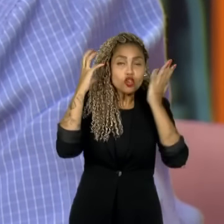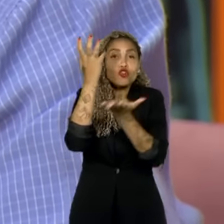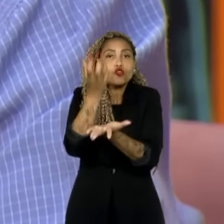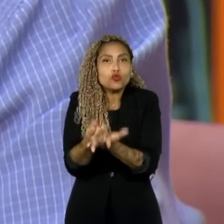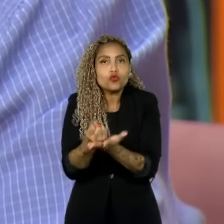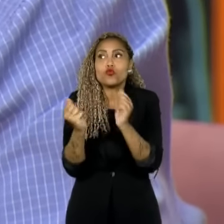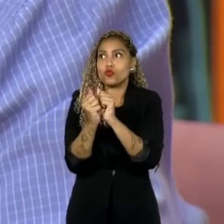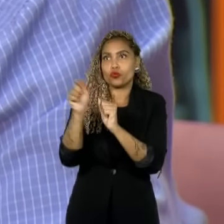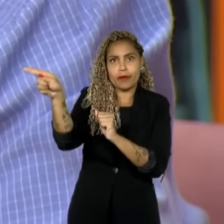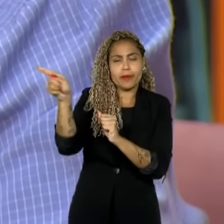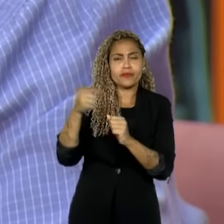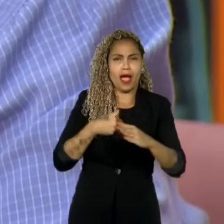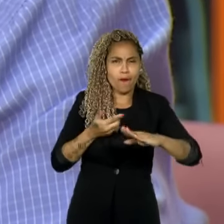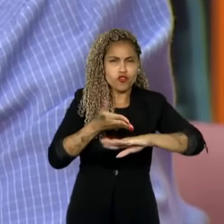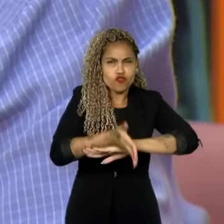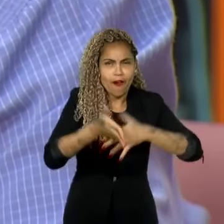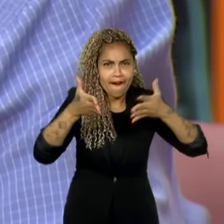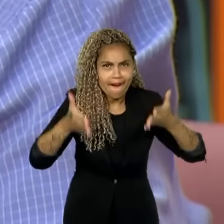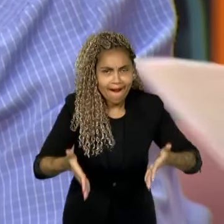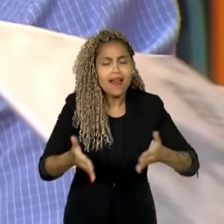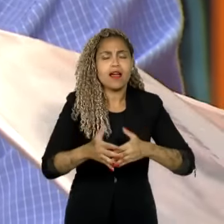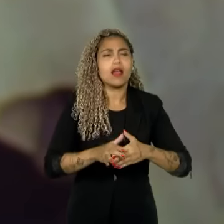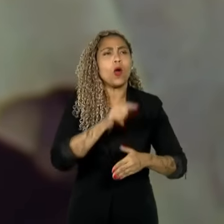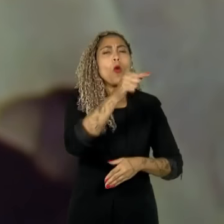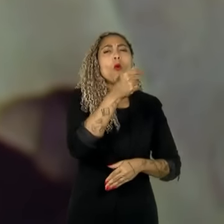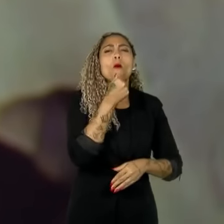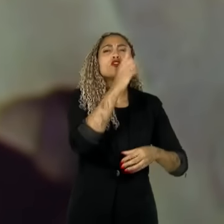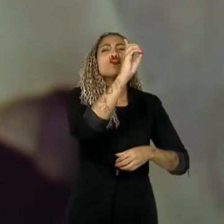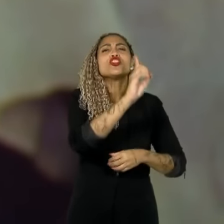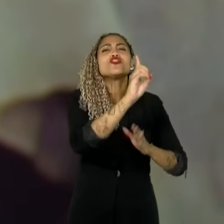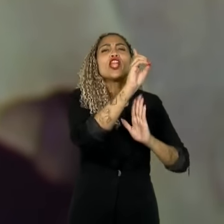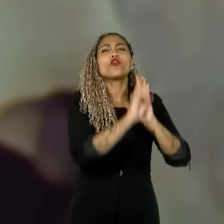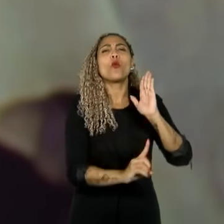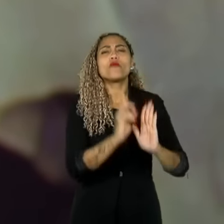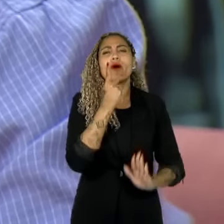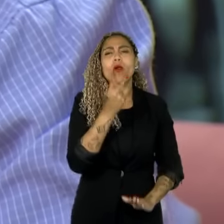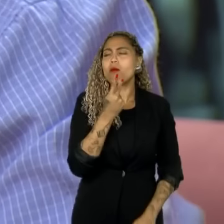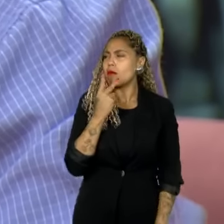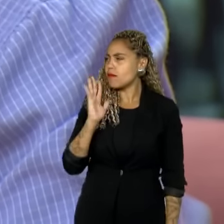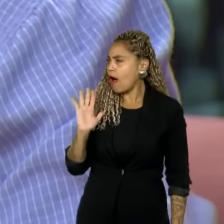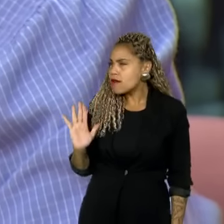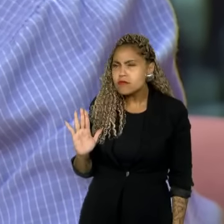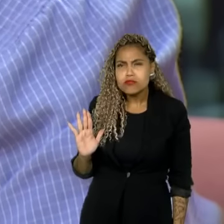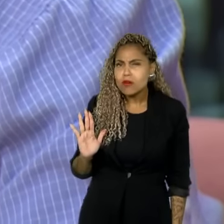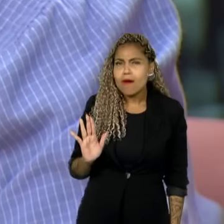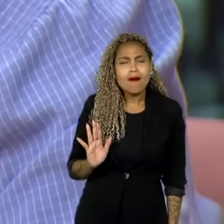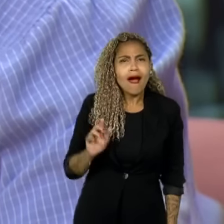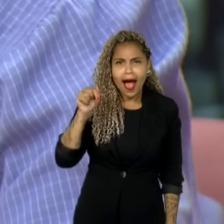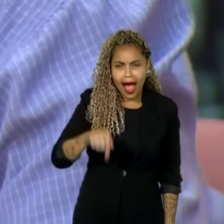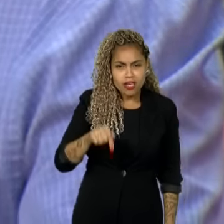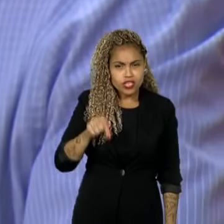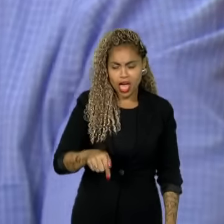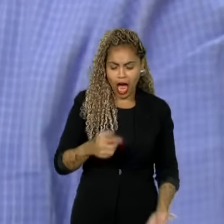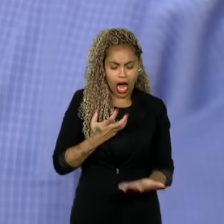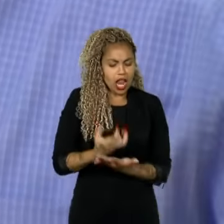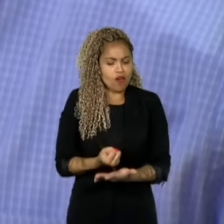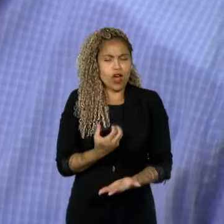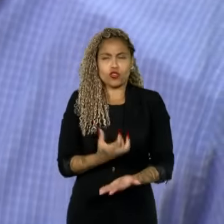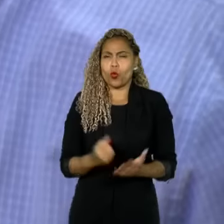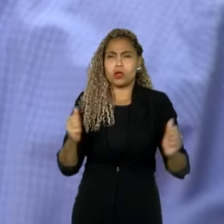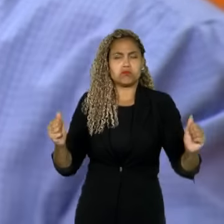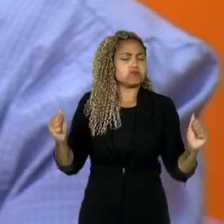falou assim: você é maluco, isso aqui é uma gravadora da Rainha da Inglaterra. Você com esse monte de crioulo, que era o conjunto